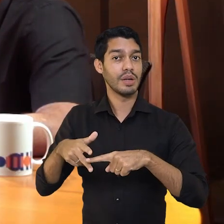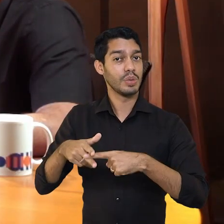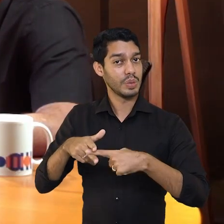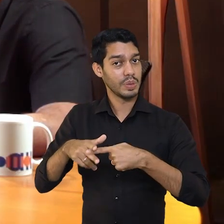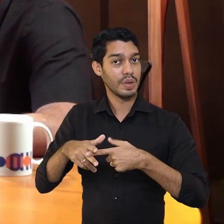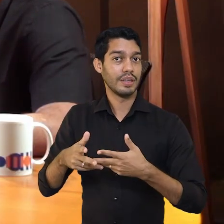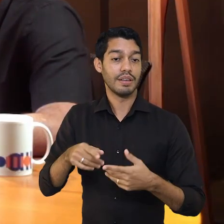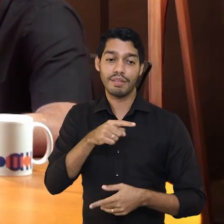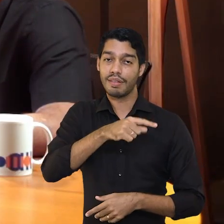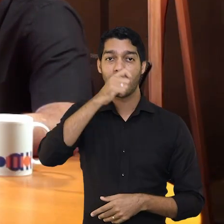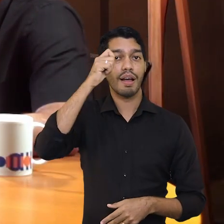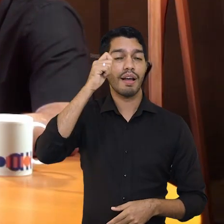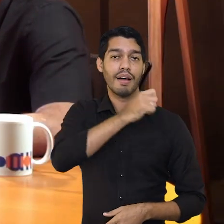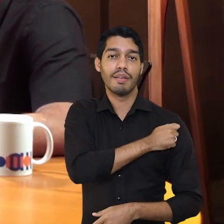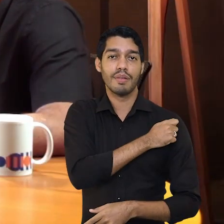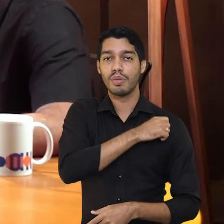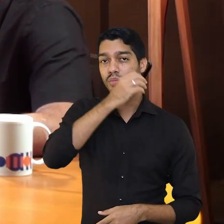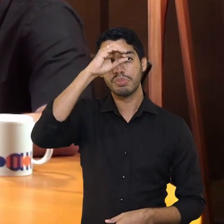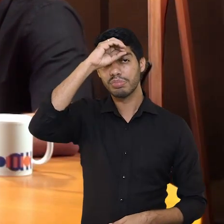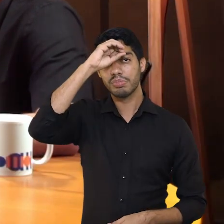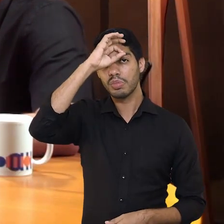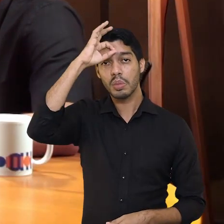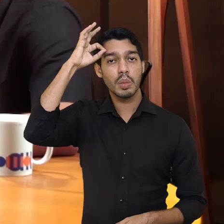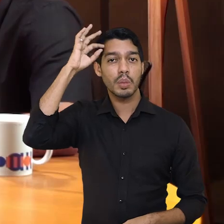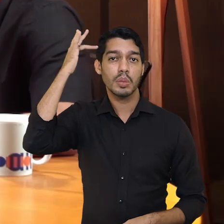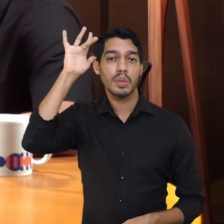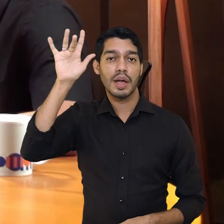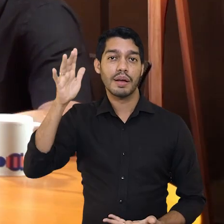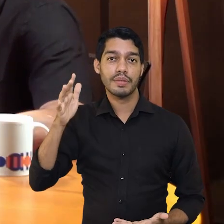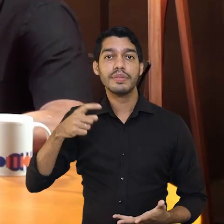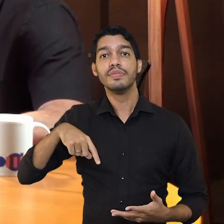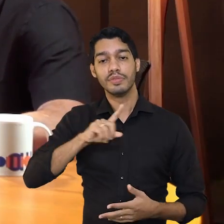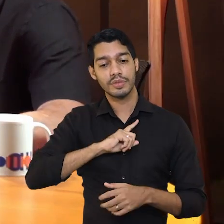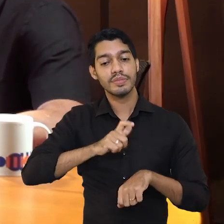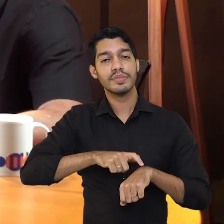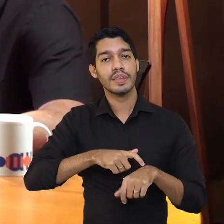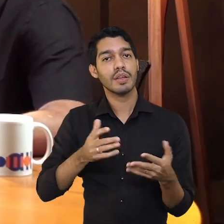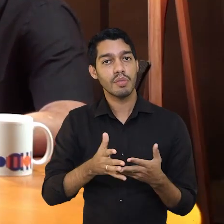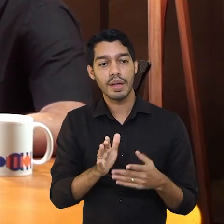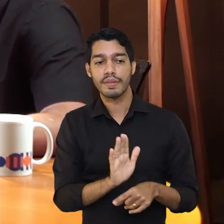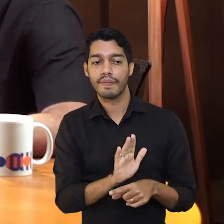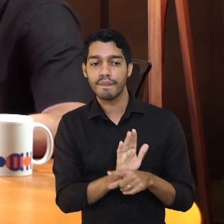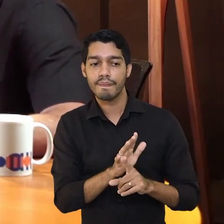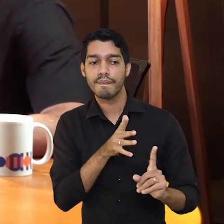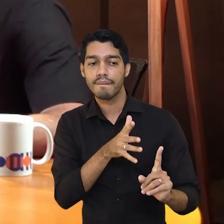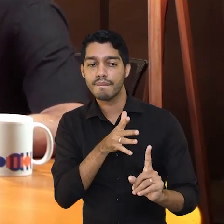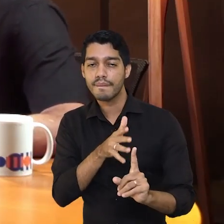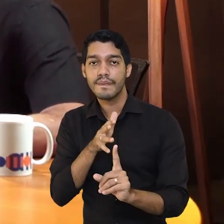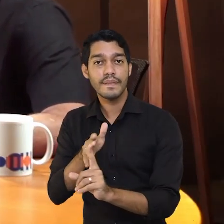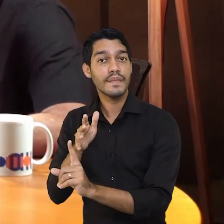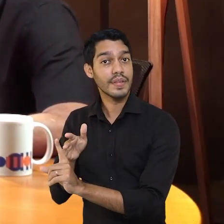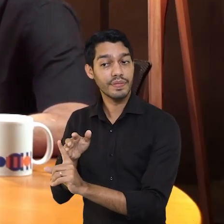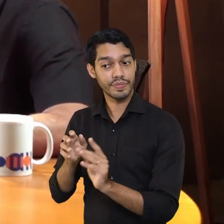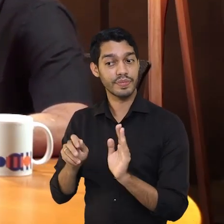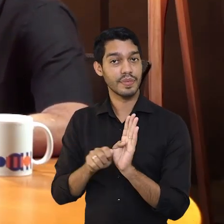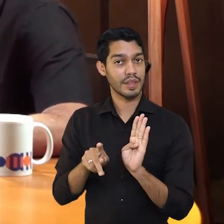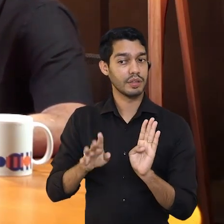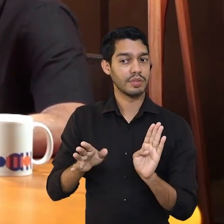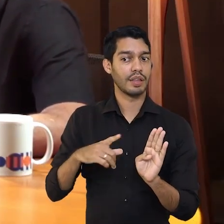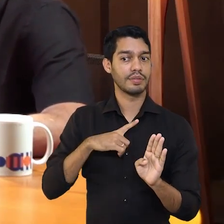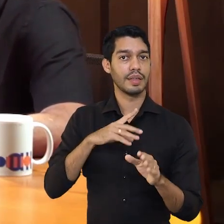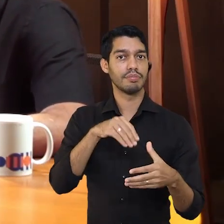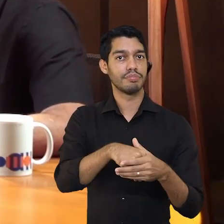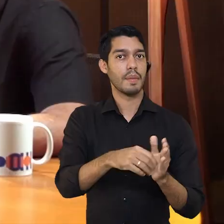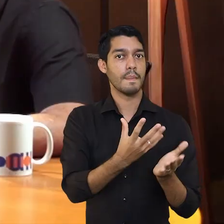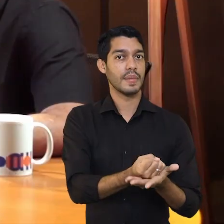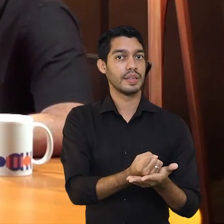a gente consiga mediar um pouco essa transição que já aconteceu e que esse aluno já está vivendo e já tem ali o aplicativo baixado no celular dele, já